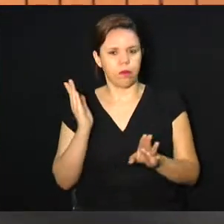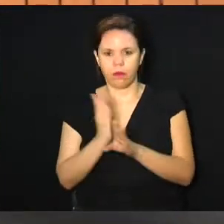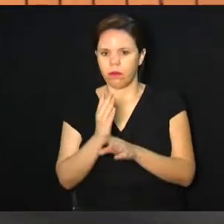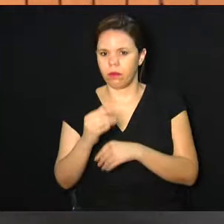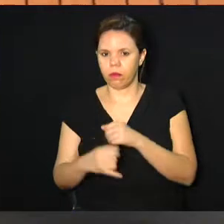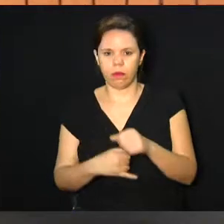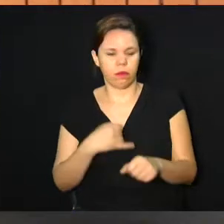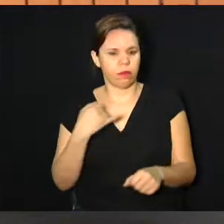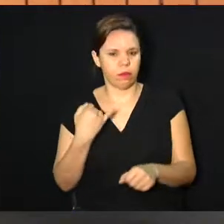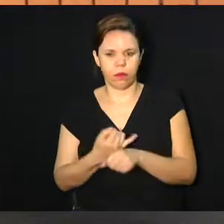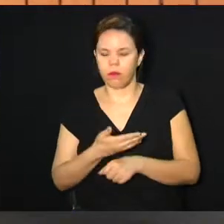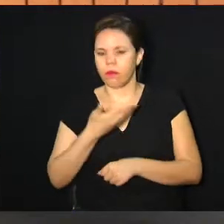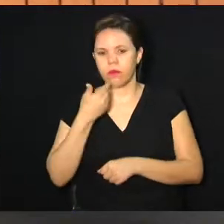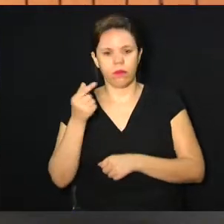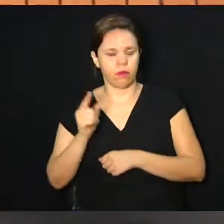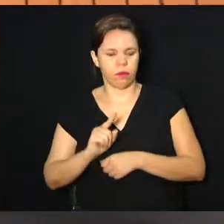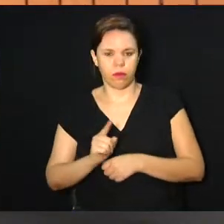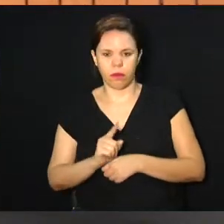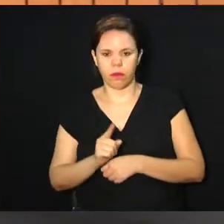site facilmente.